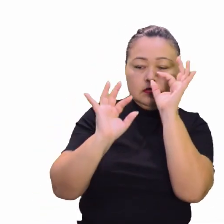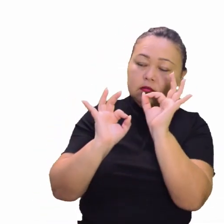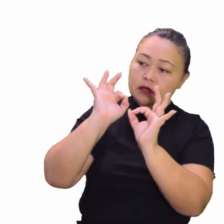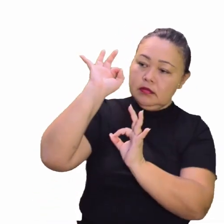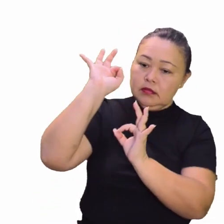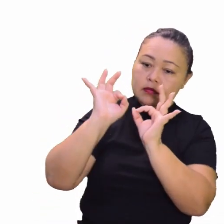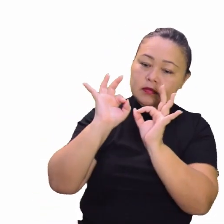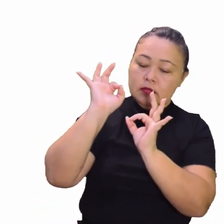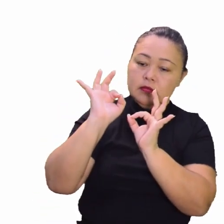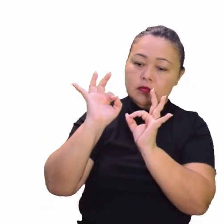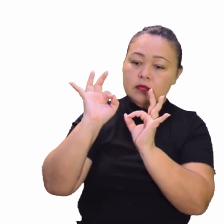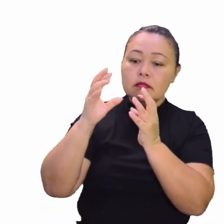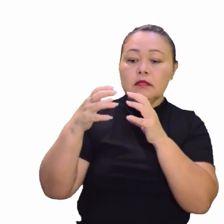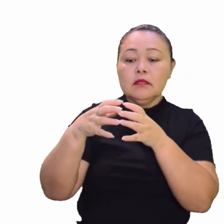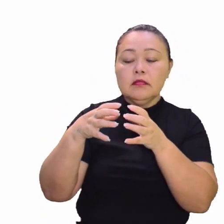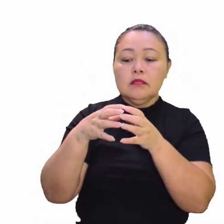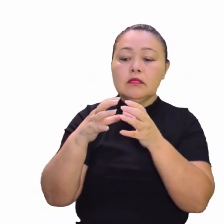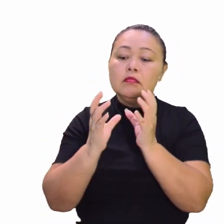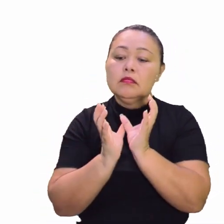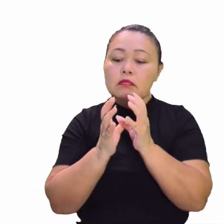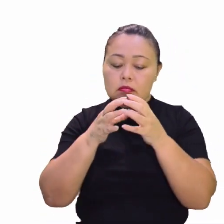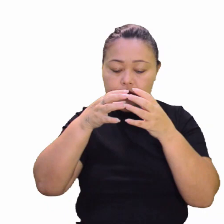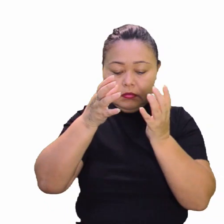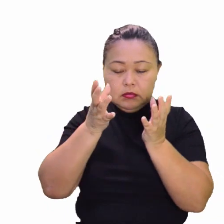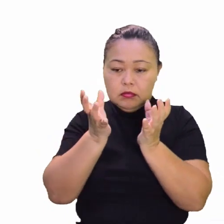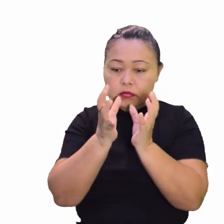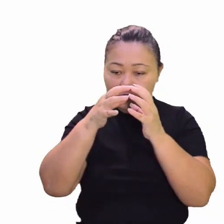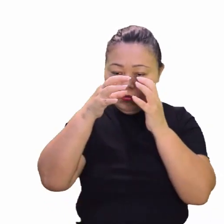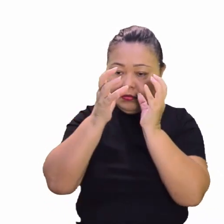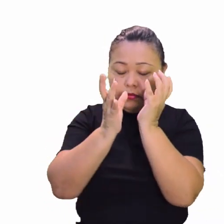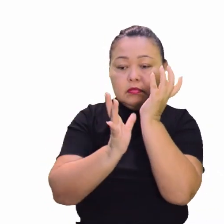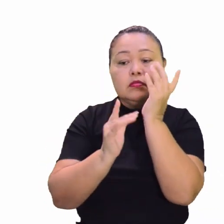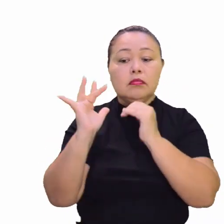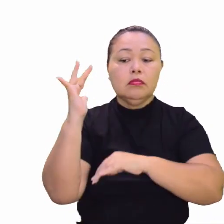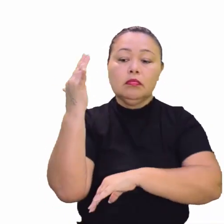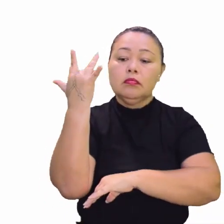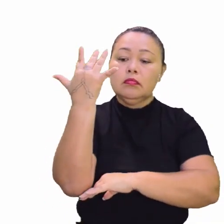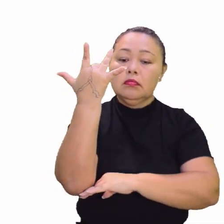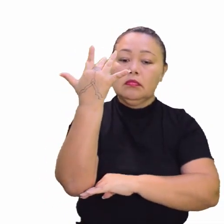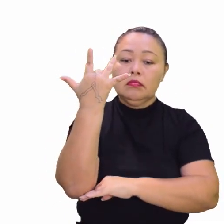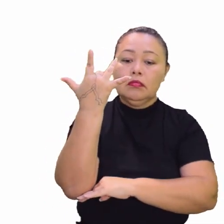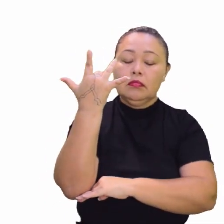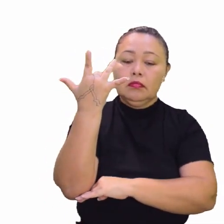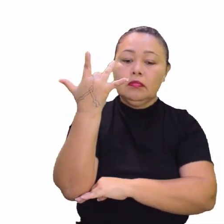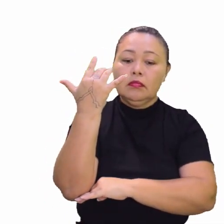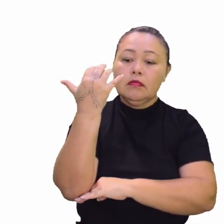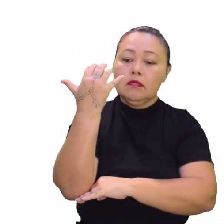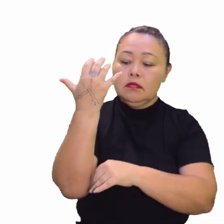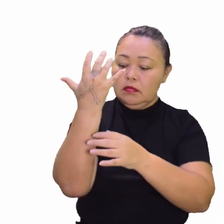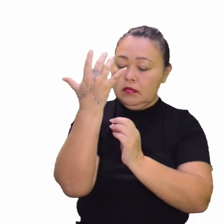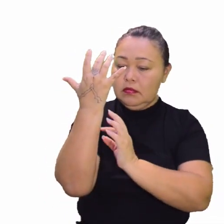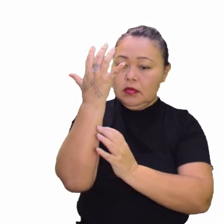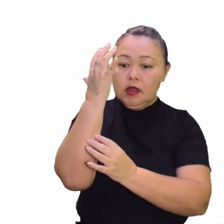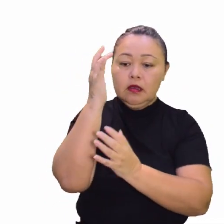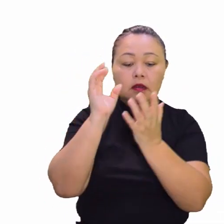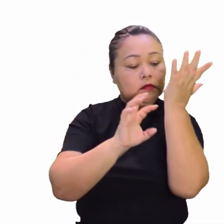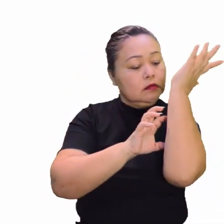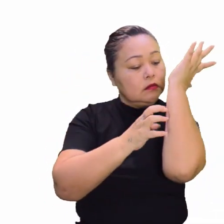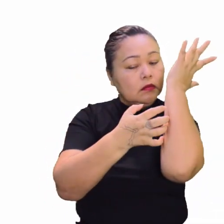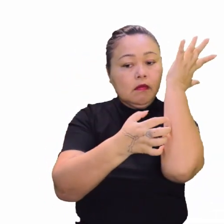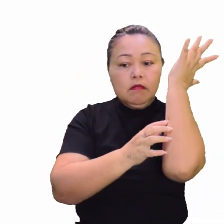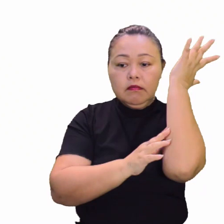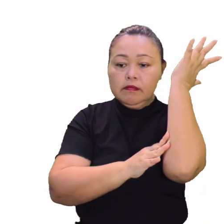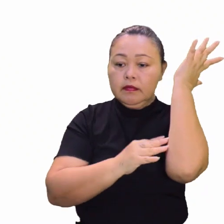altura, porque são espécies arbustivas, Muito ok? bem. Essas árvores arbustivas e de troncos distorcidos,